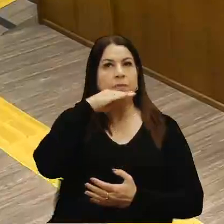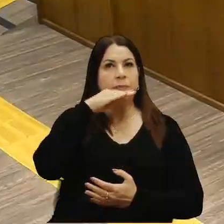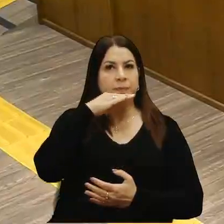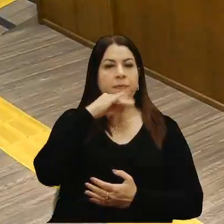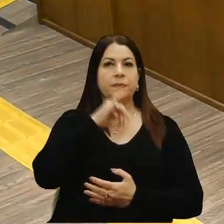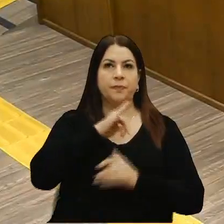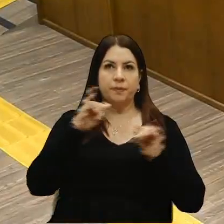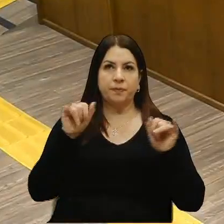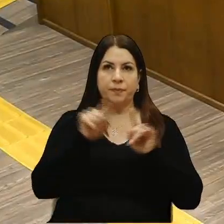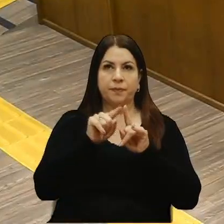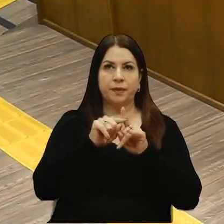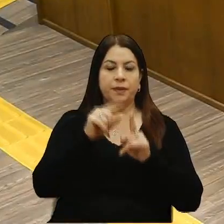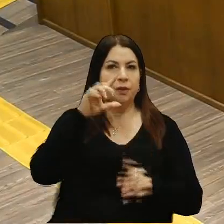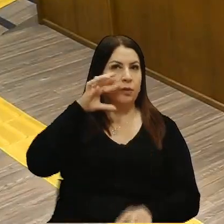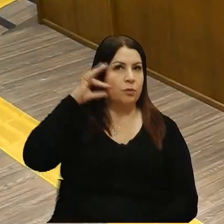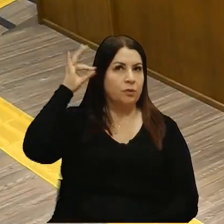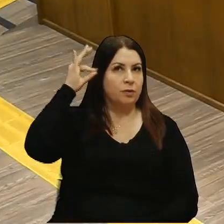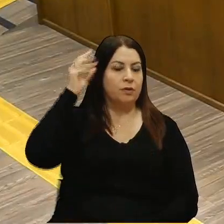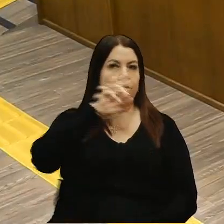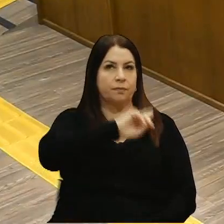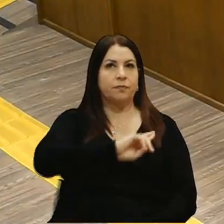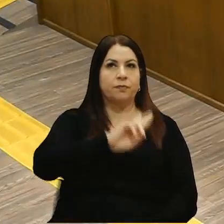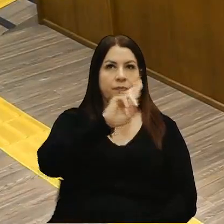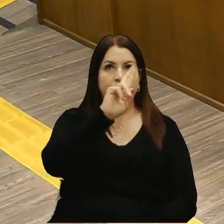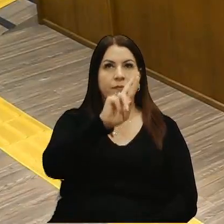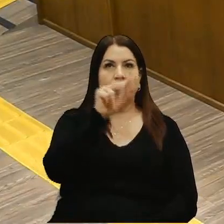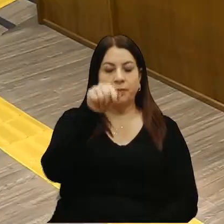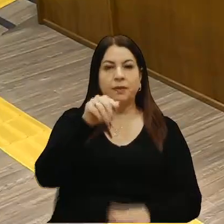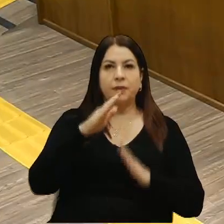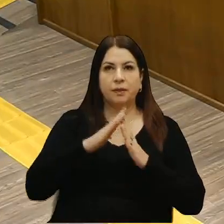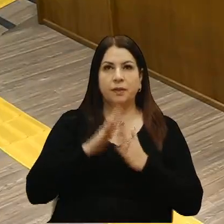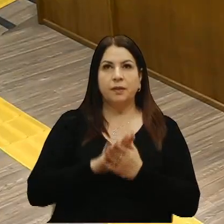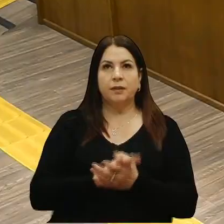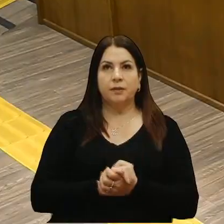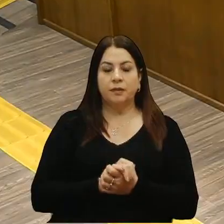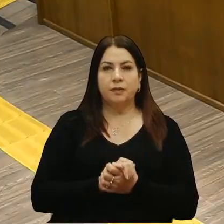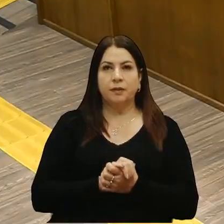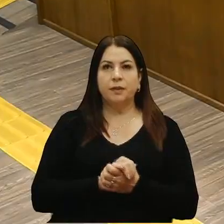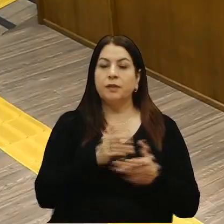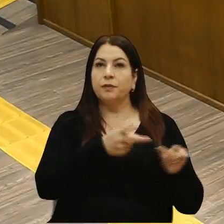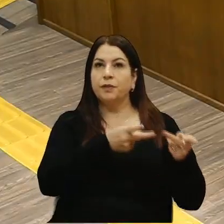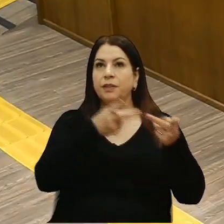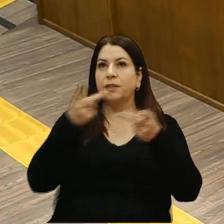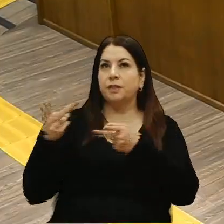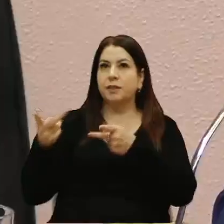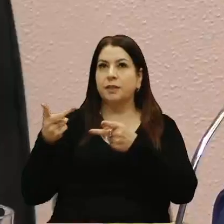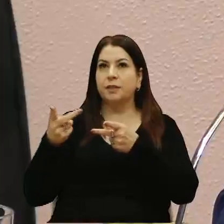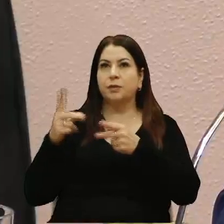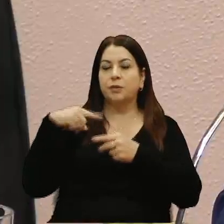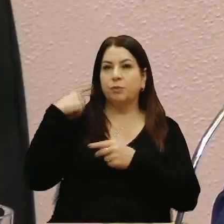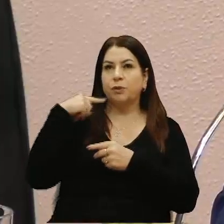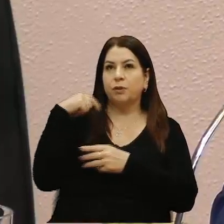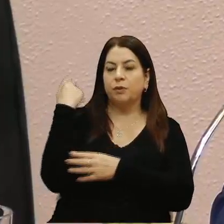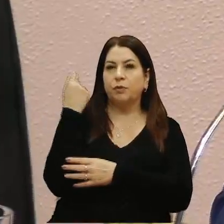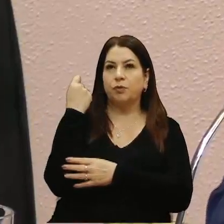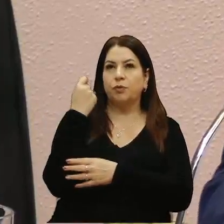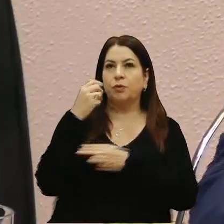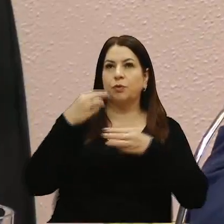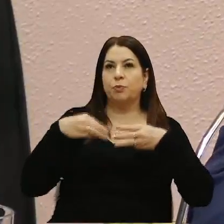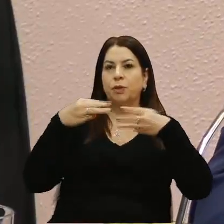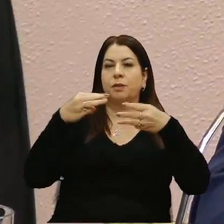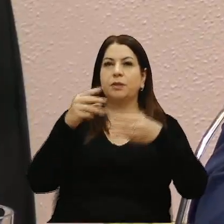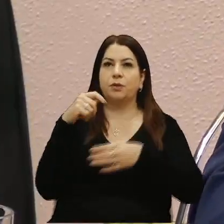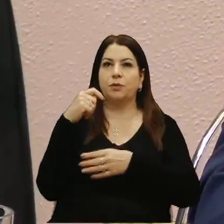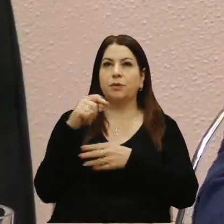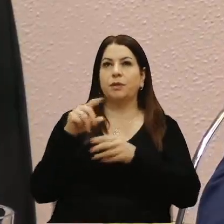Informo que o vereador Aldonei Machado está em representação desta casa em visita aos deputados gaúchos e ao Ministério da Agricultura